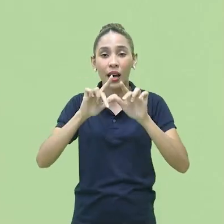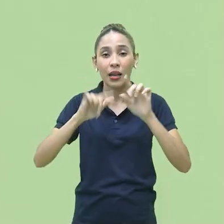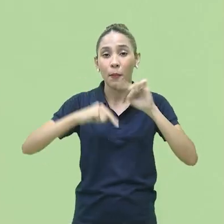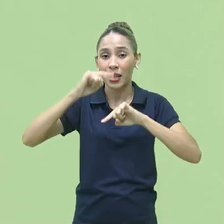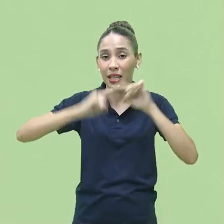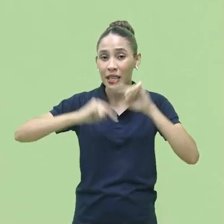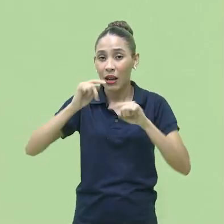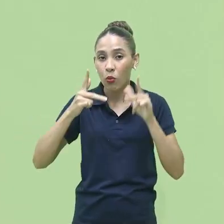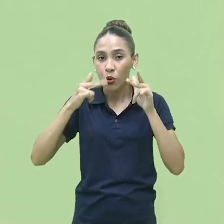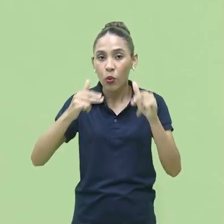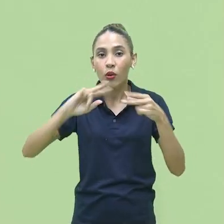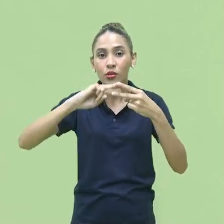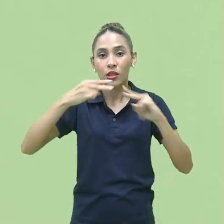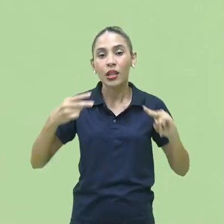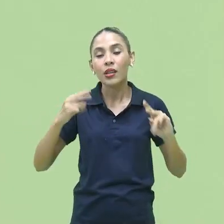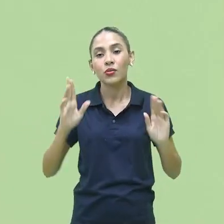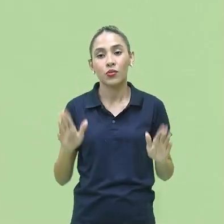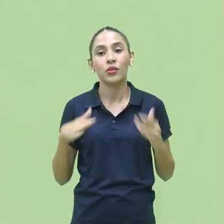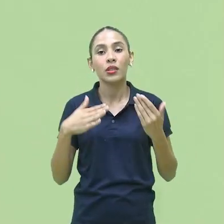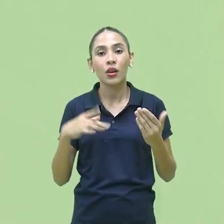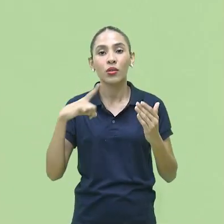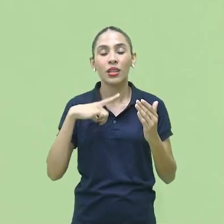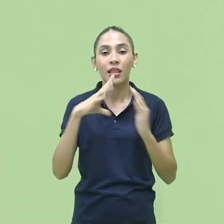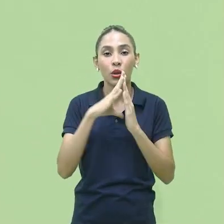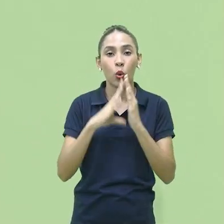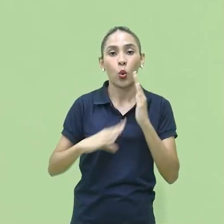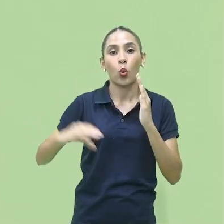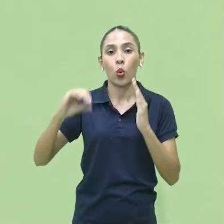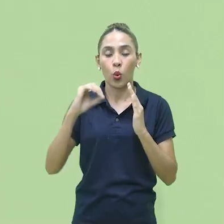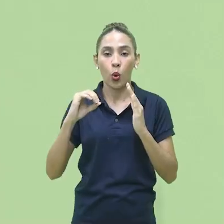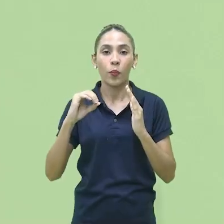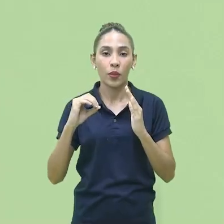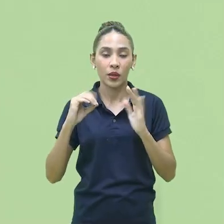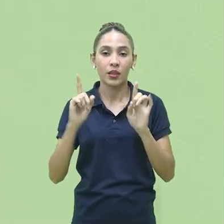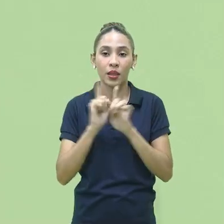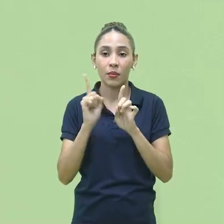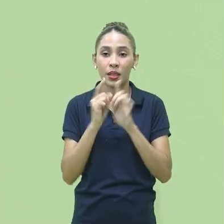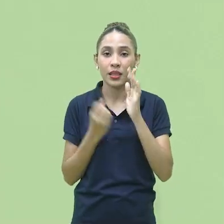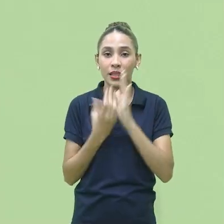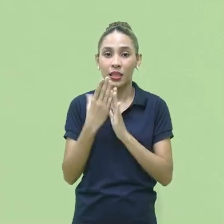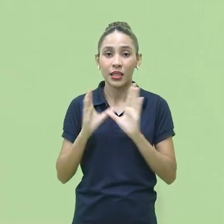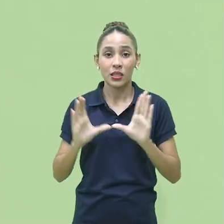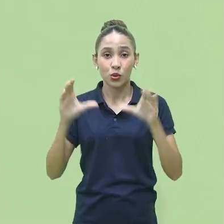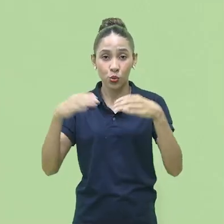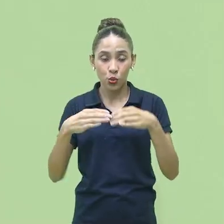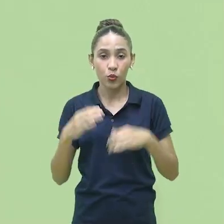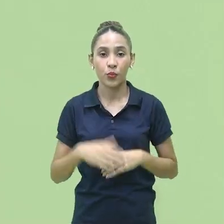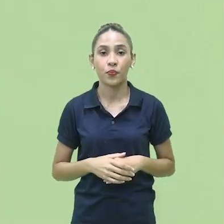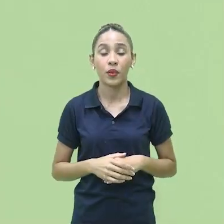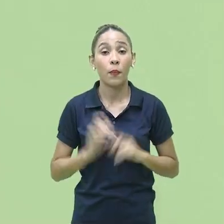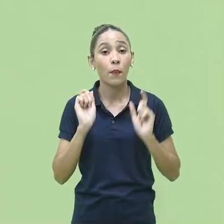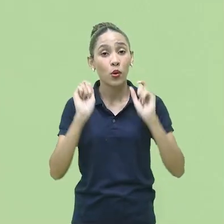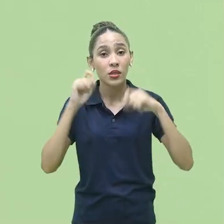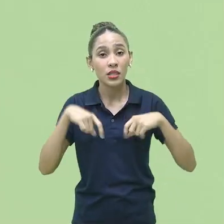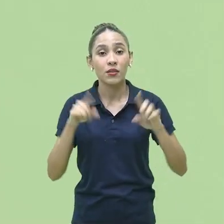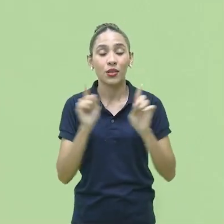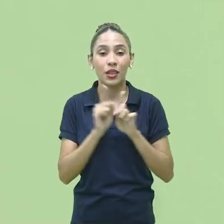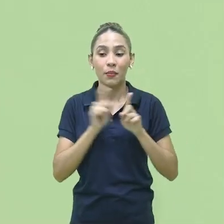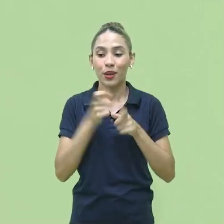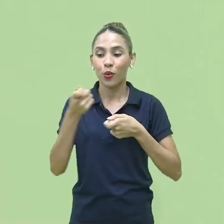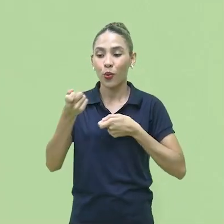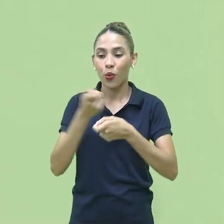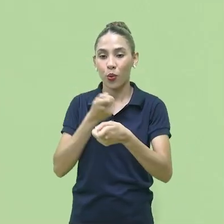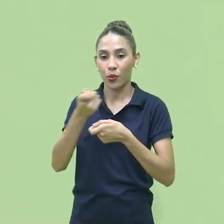material genético. Tem cópias desses indivíduos aí formando essa colônia. Tanto que é possível